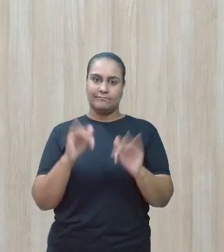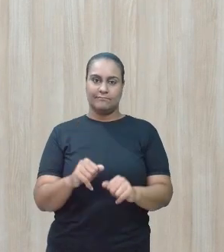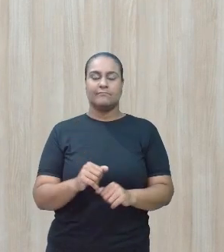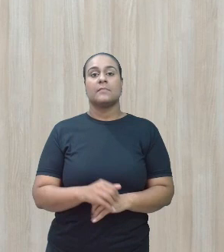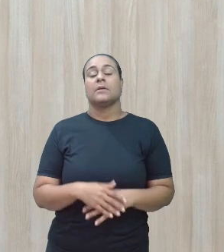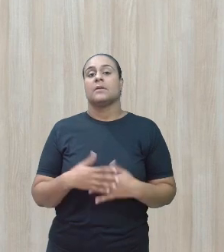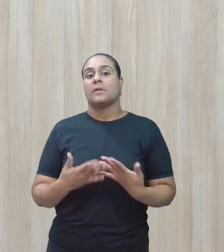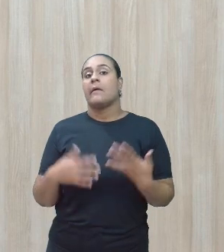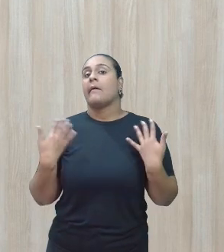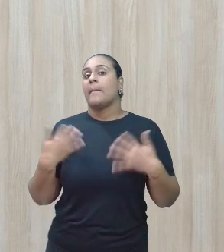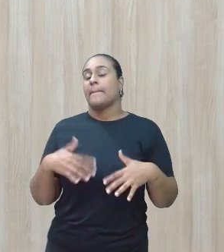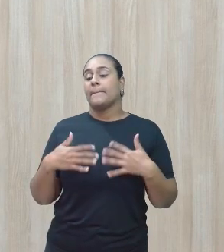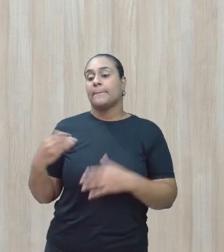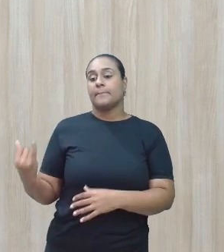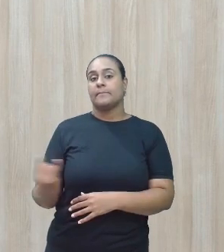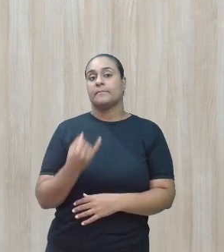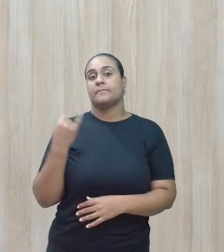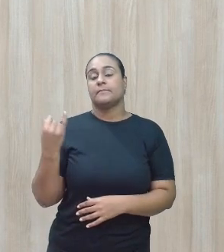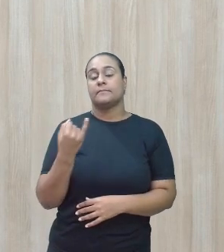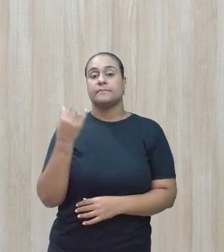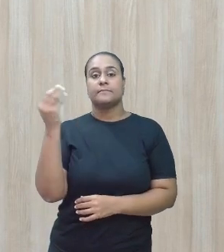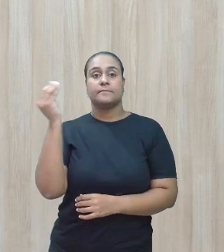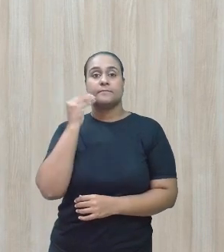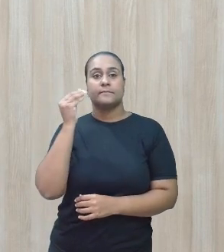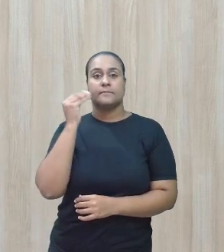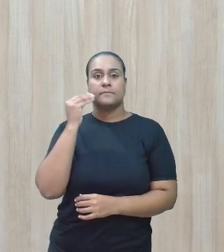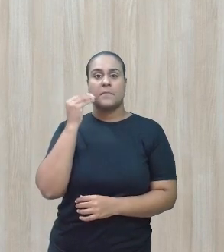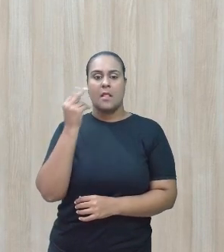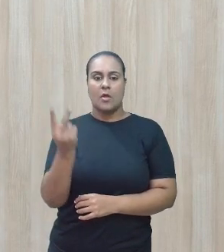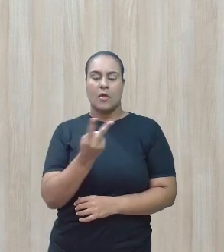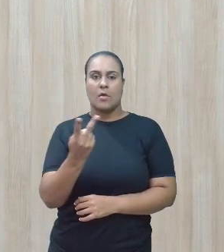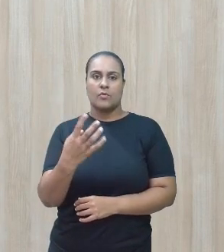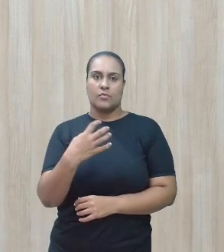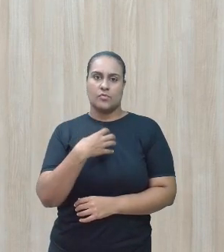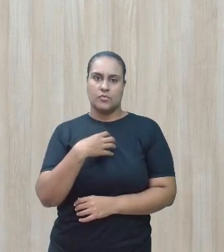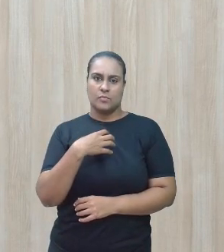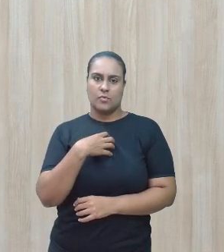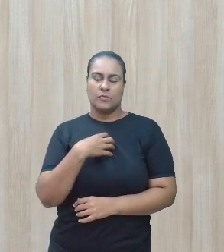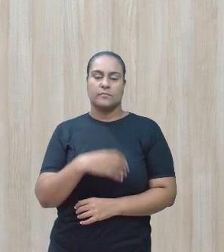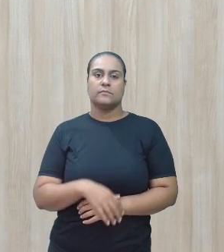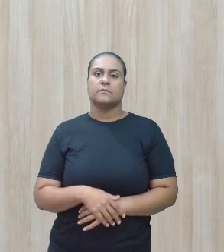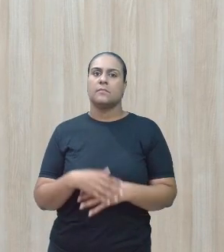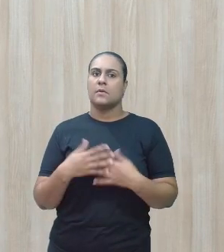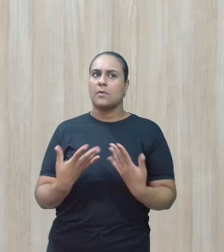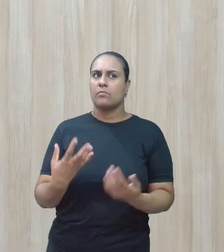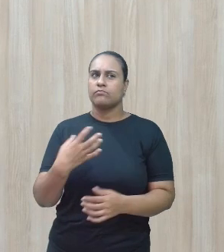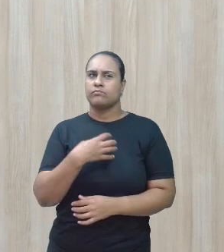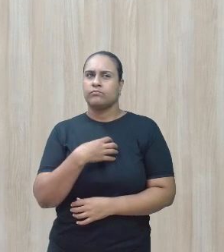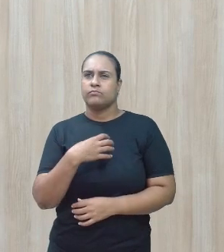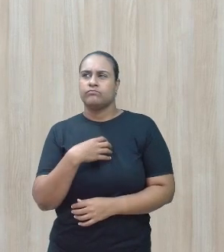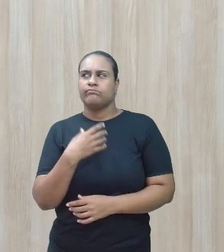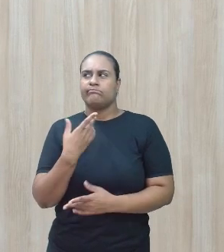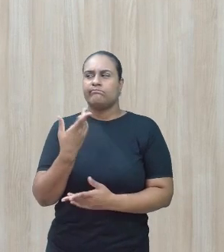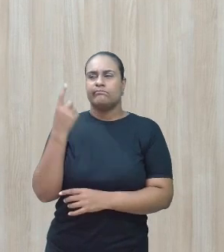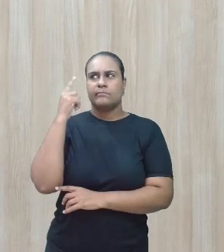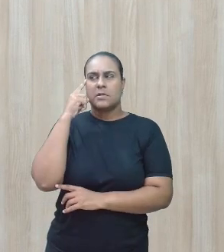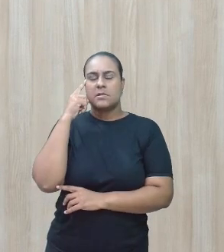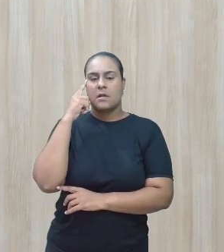que é bastante importante você tentar das duas formas. E de maneira bem intuitiva, você tentar